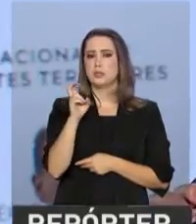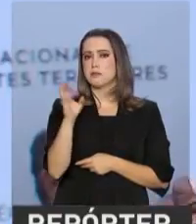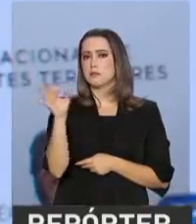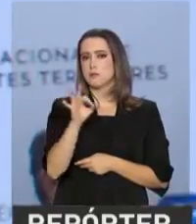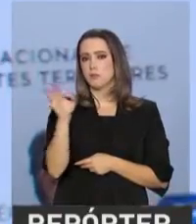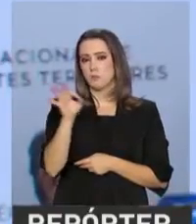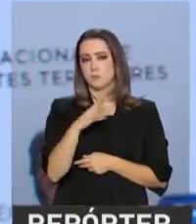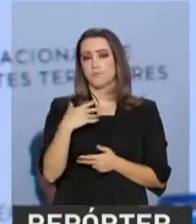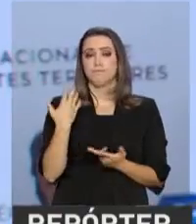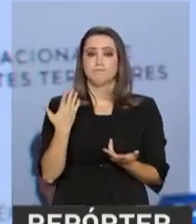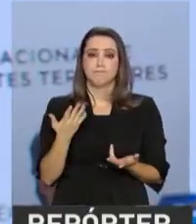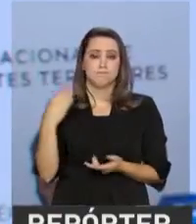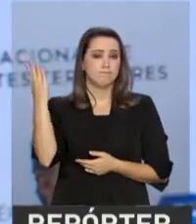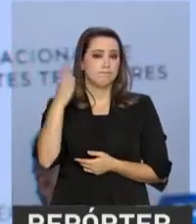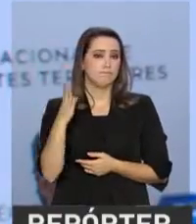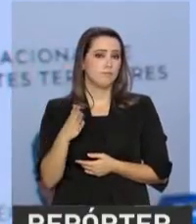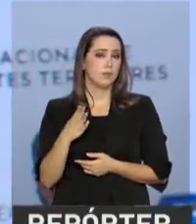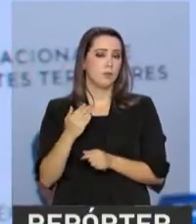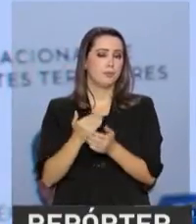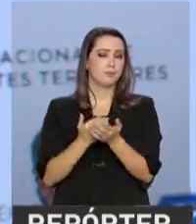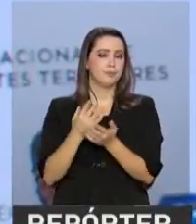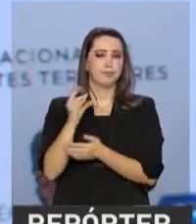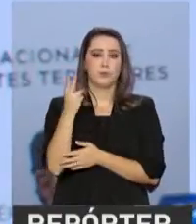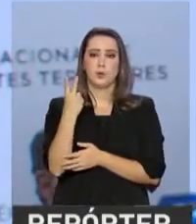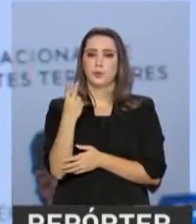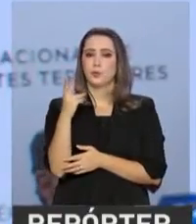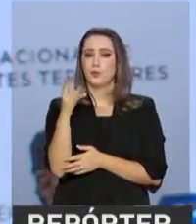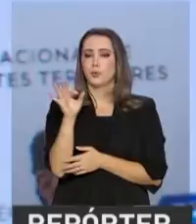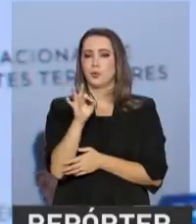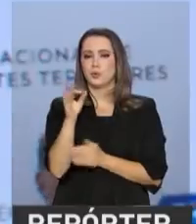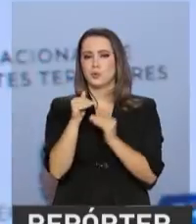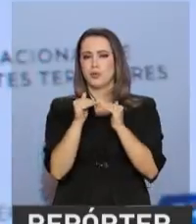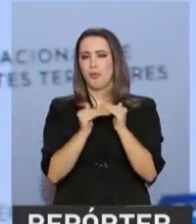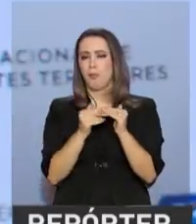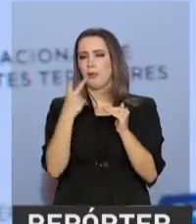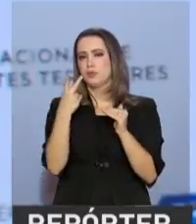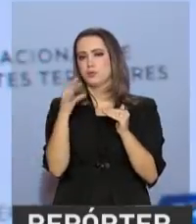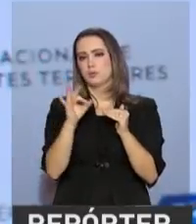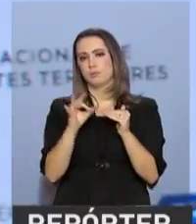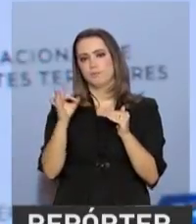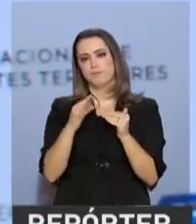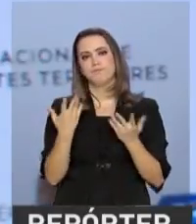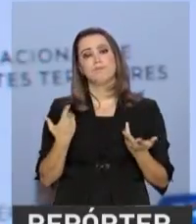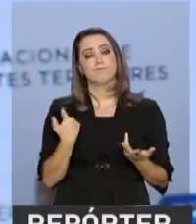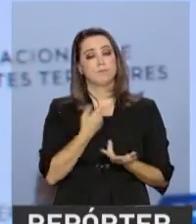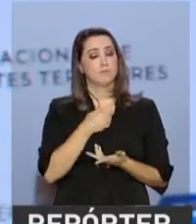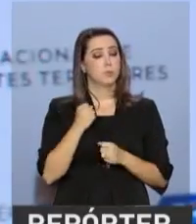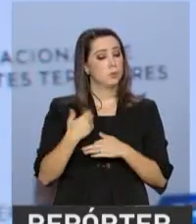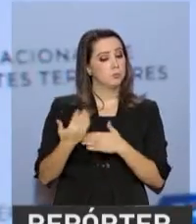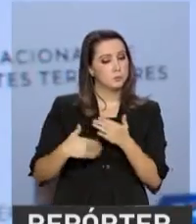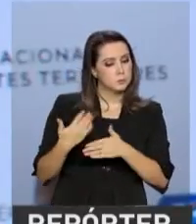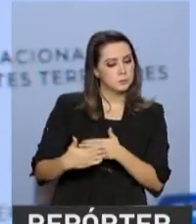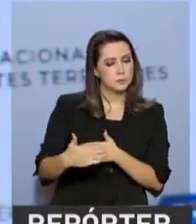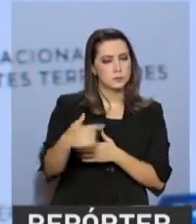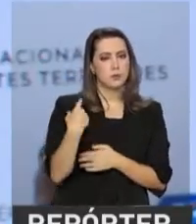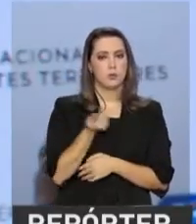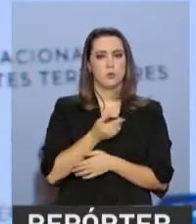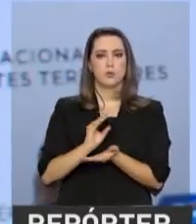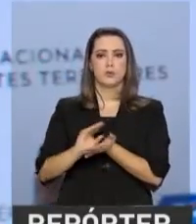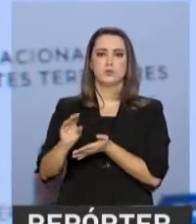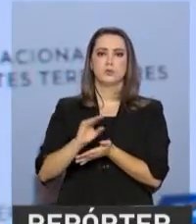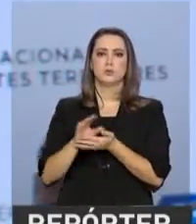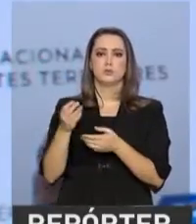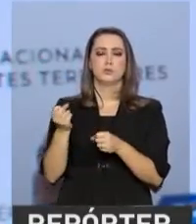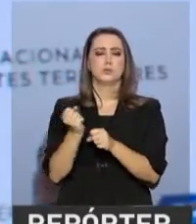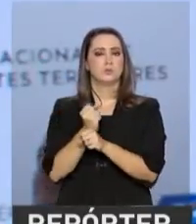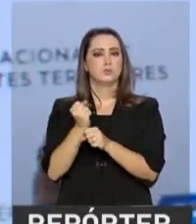eo brasil está investindo menos de 2% e nós não vamos alavancar o nosso investimento em